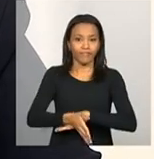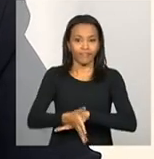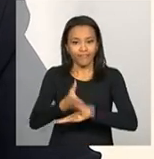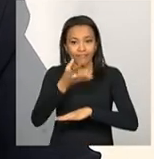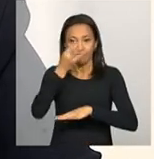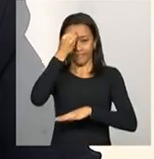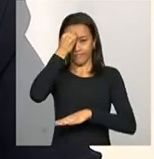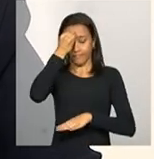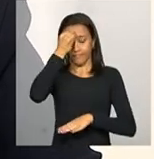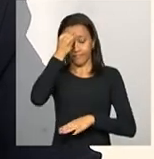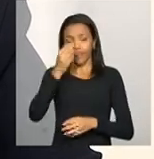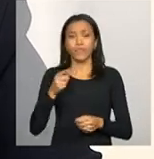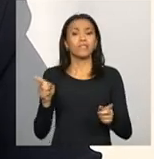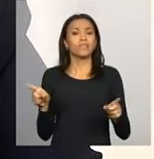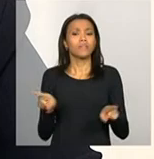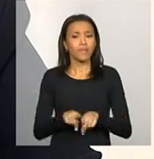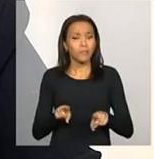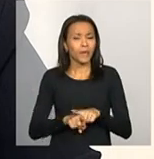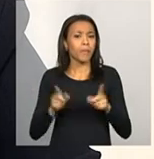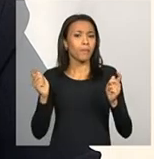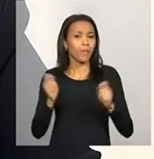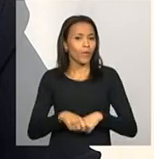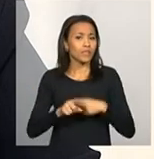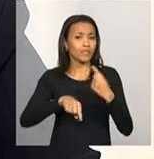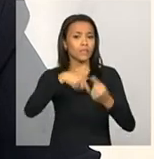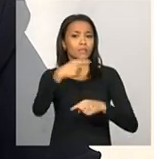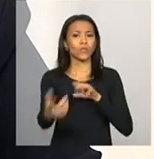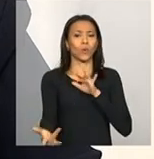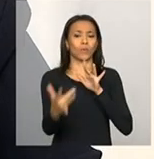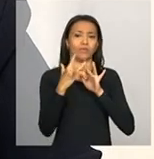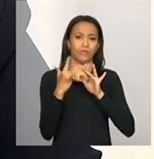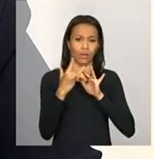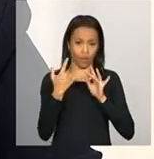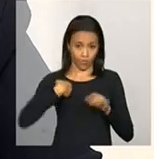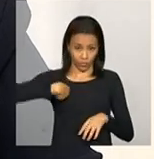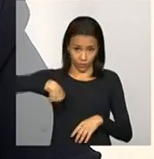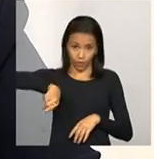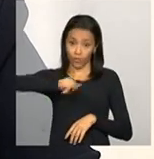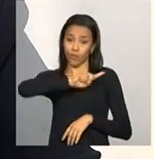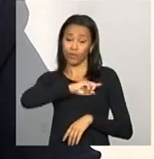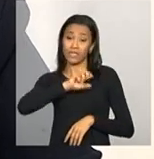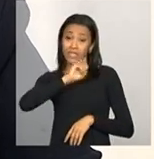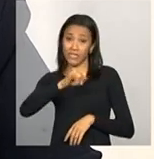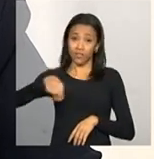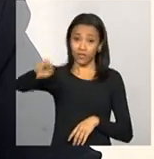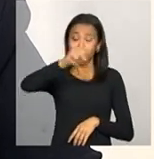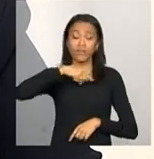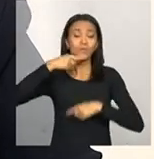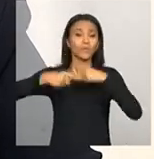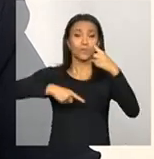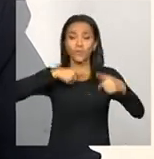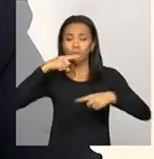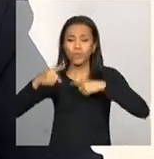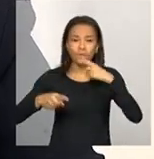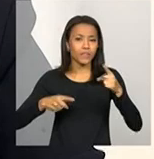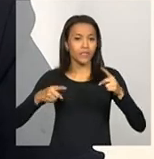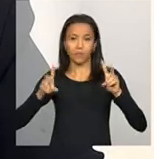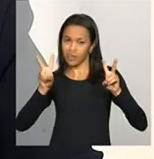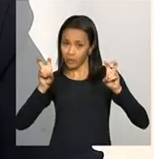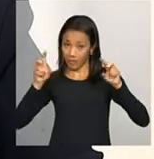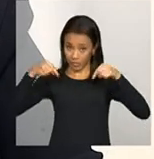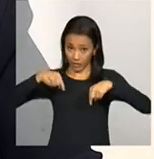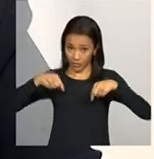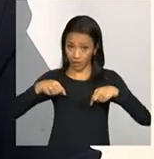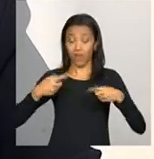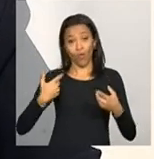que possam, então, entrar em contato conosco se tiverem qualquer dúvida em relação a isso. Nós contamos